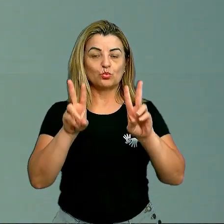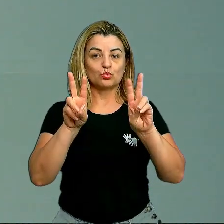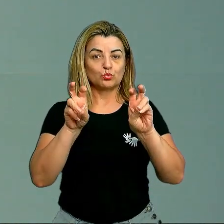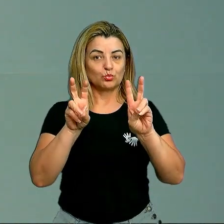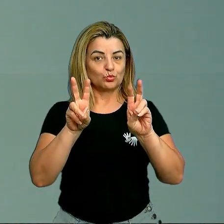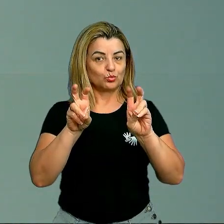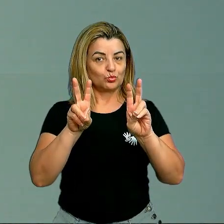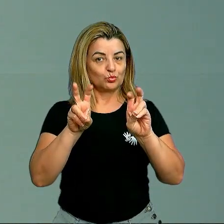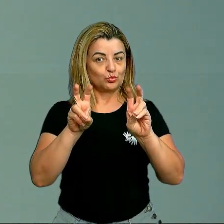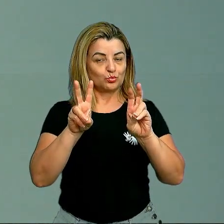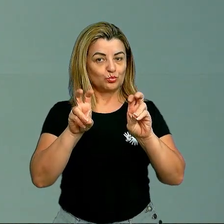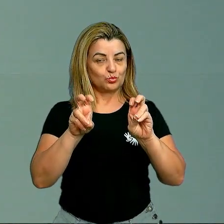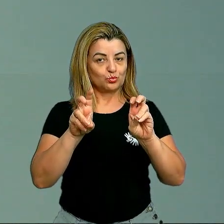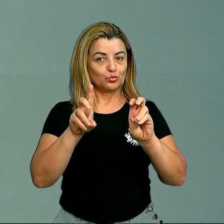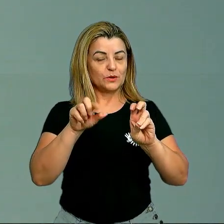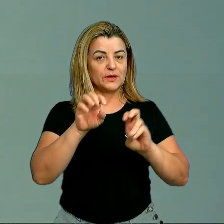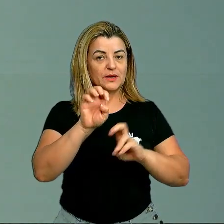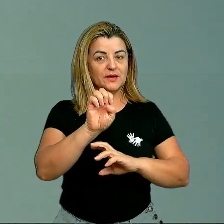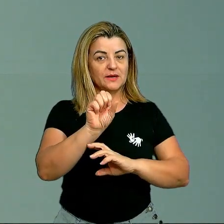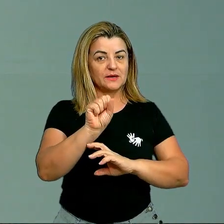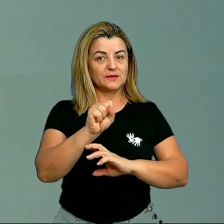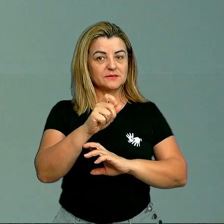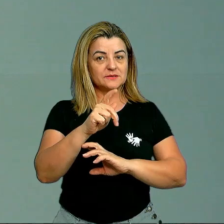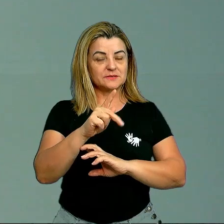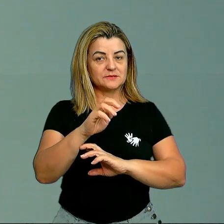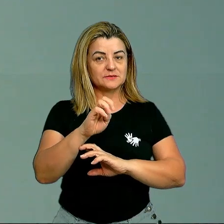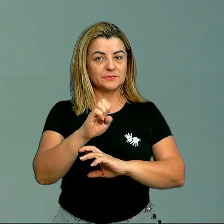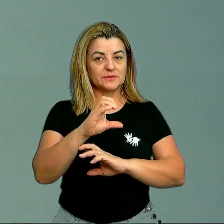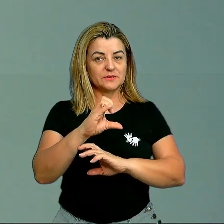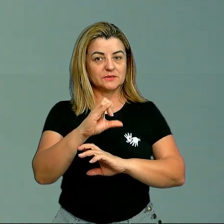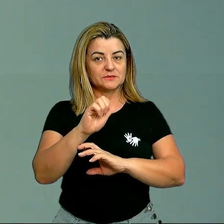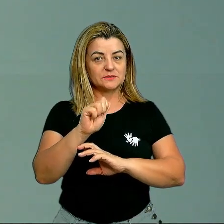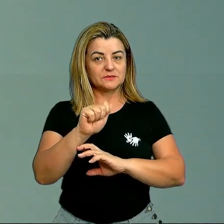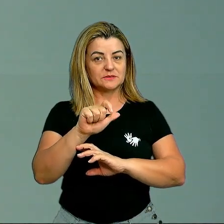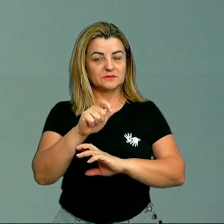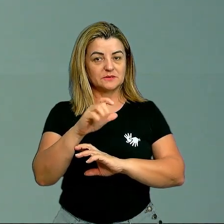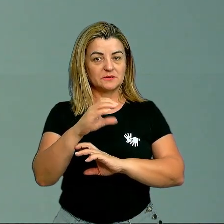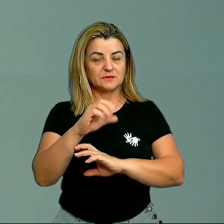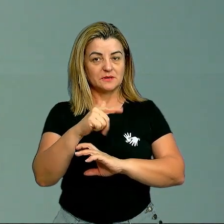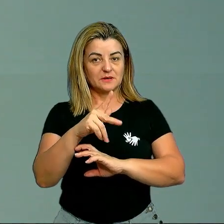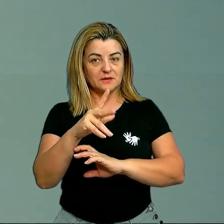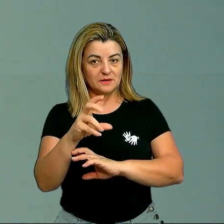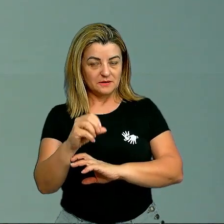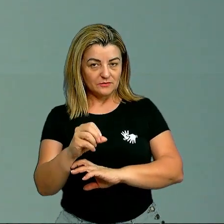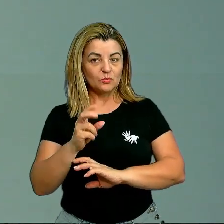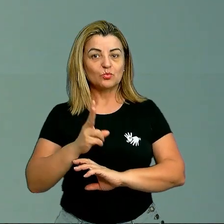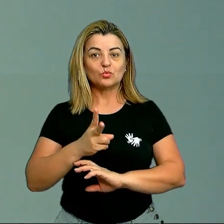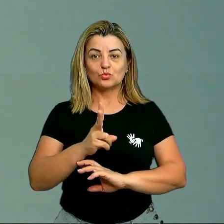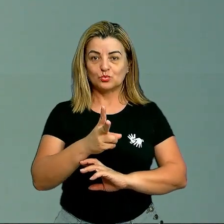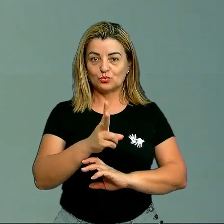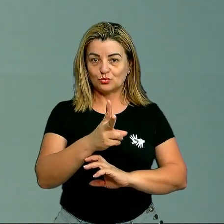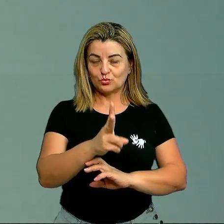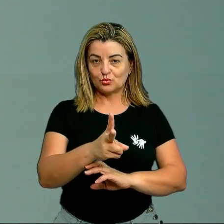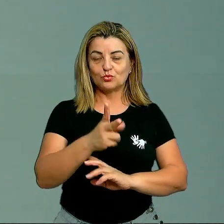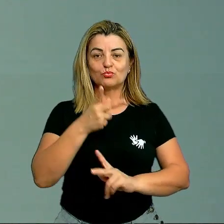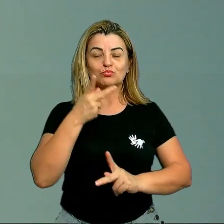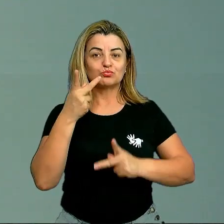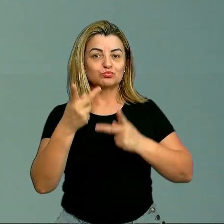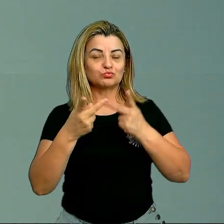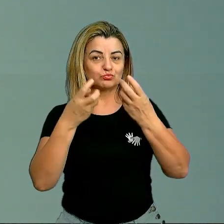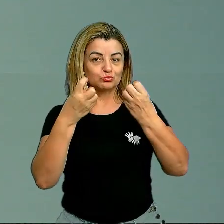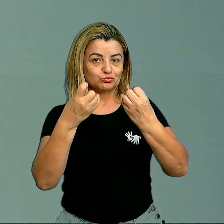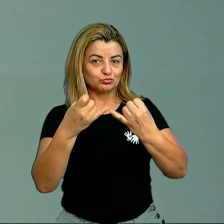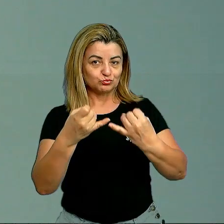ser sobre especiação. Inclusive, pessoal, a gente vai dar continuação de falar,